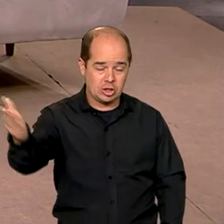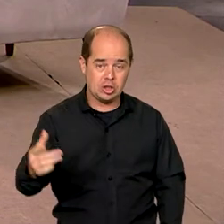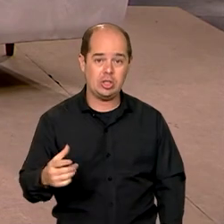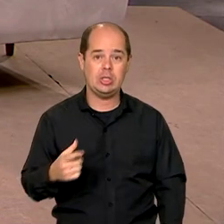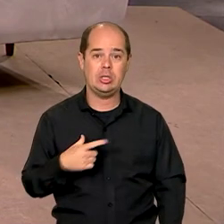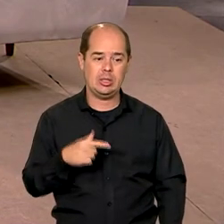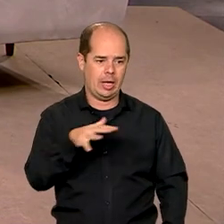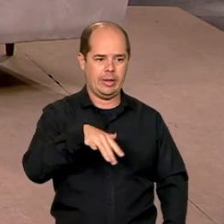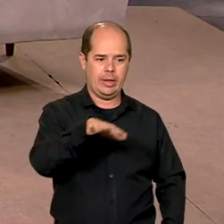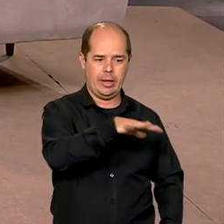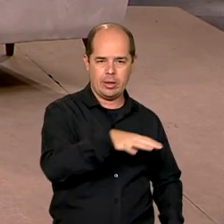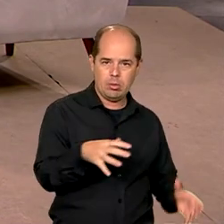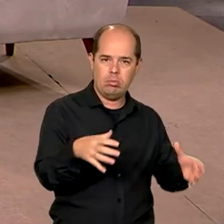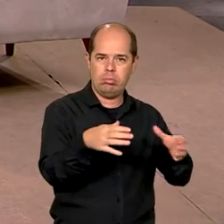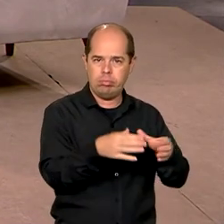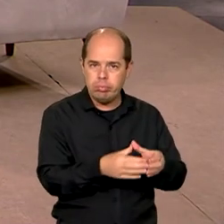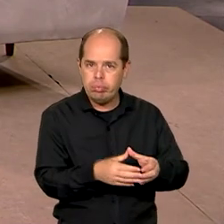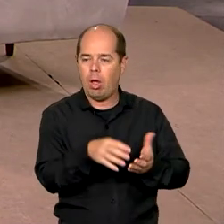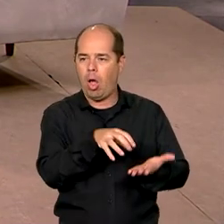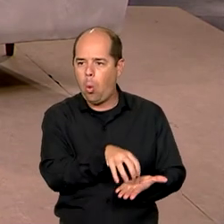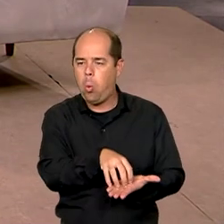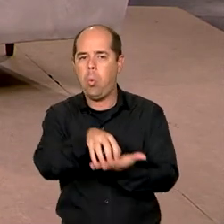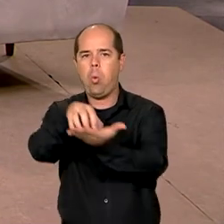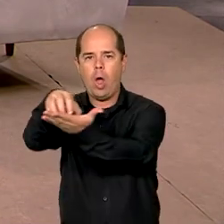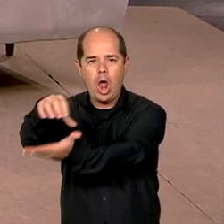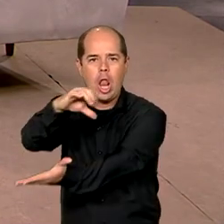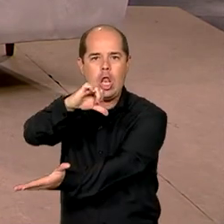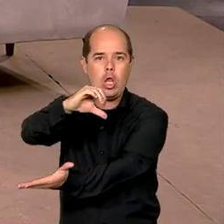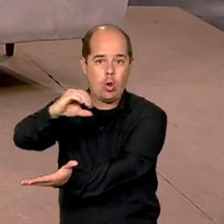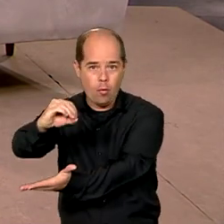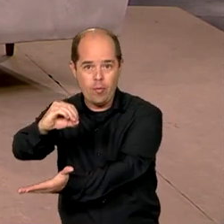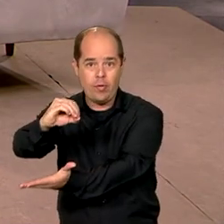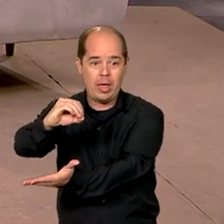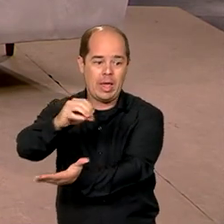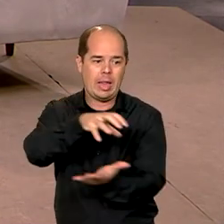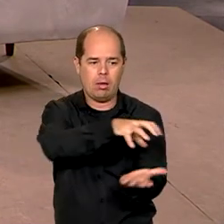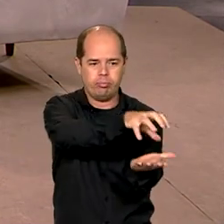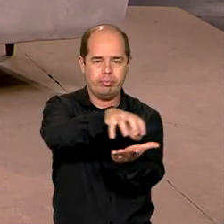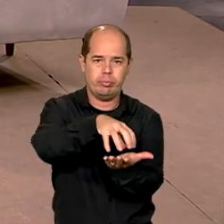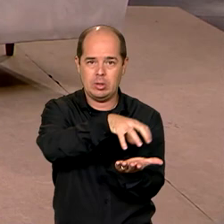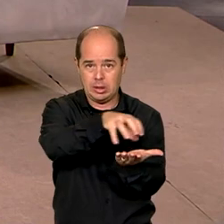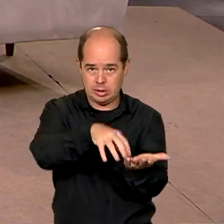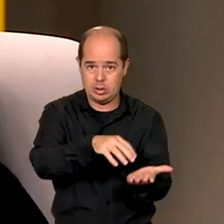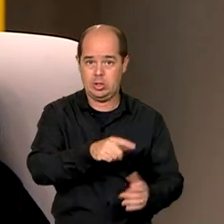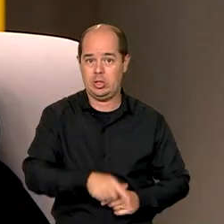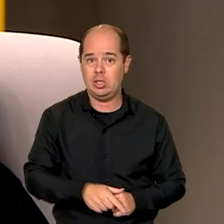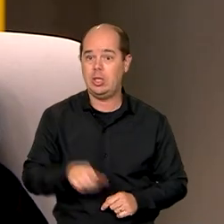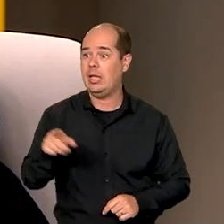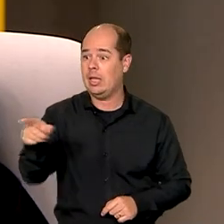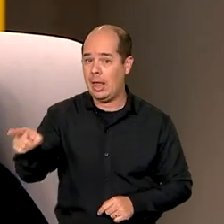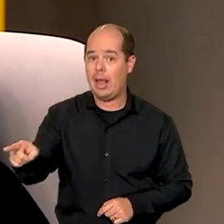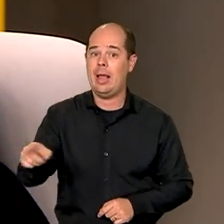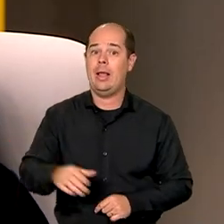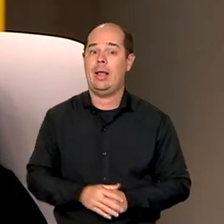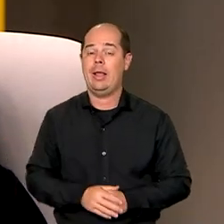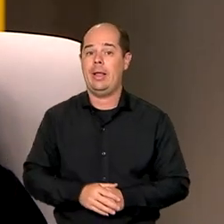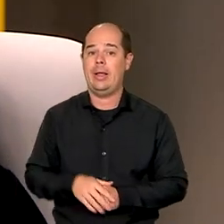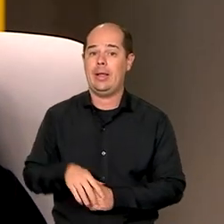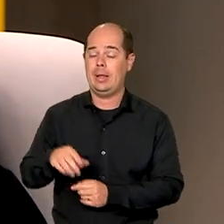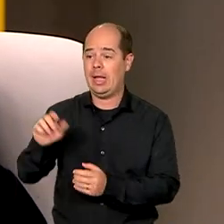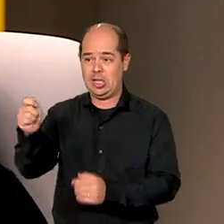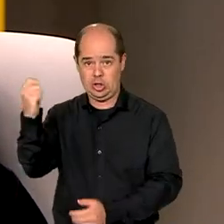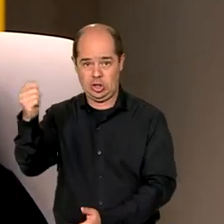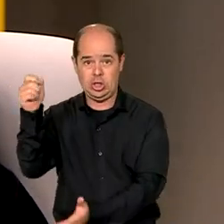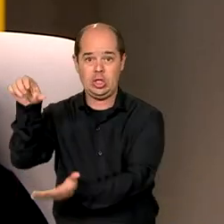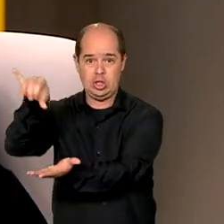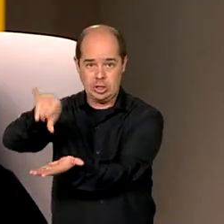90 agentes culturais brasileiros. Fomos nós, Brasil, o país homenageado em Buenos Aires. E agora estamos dando a